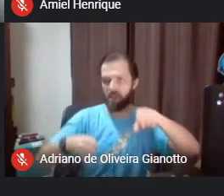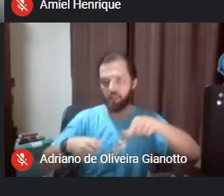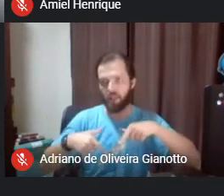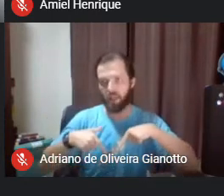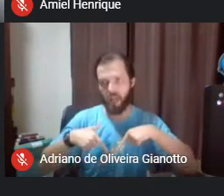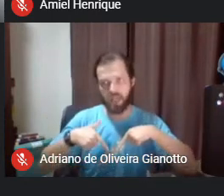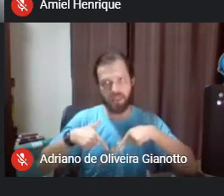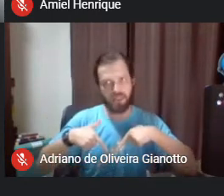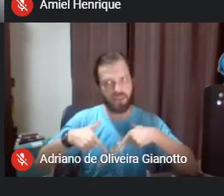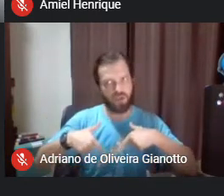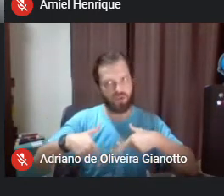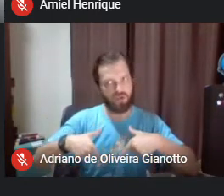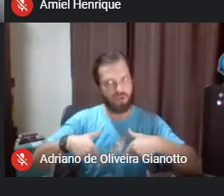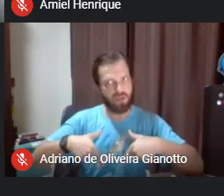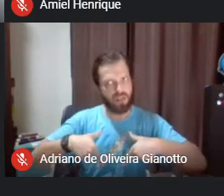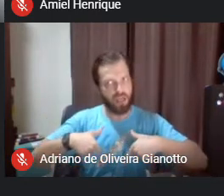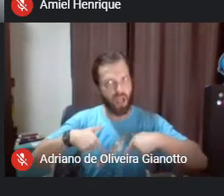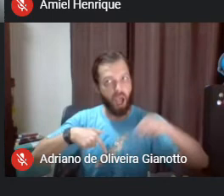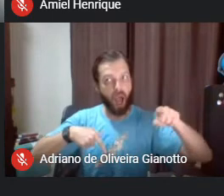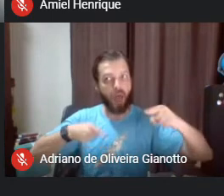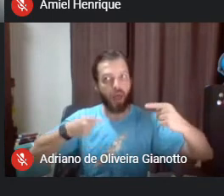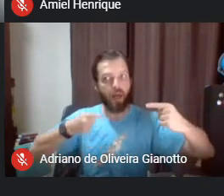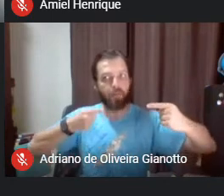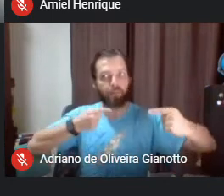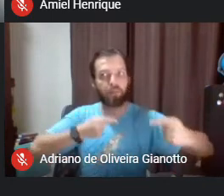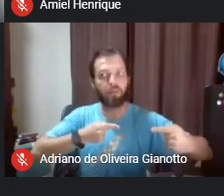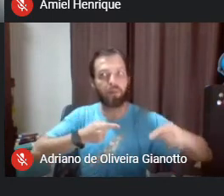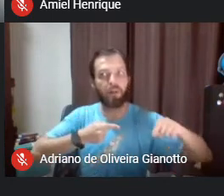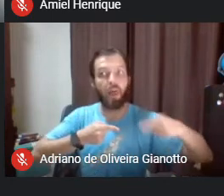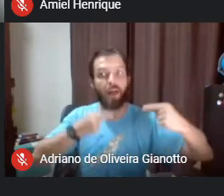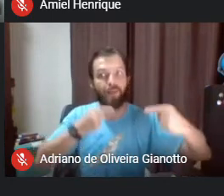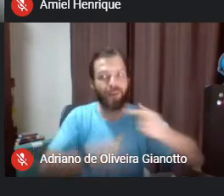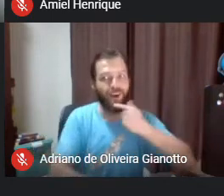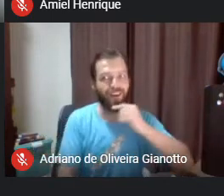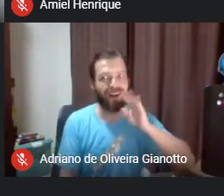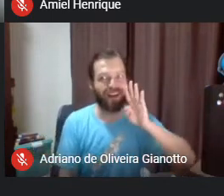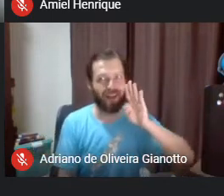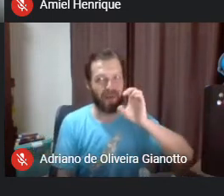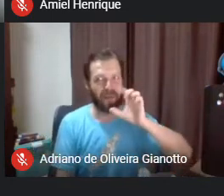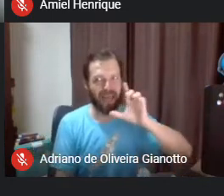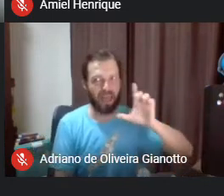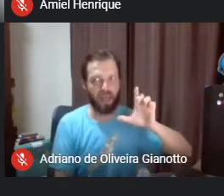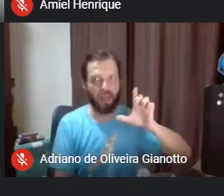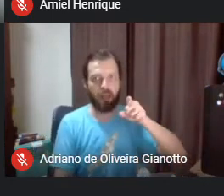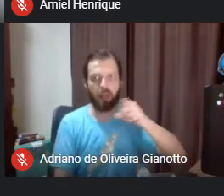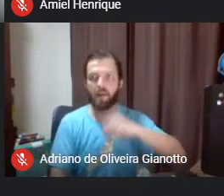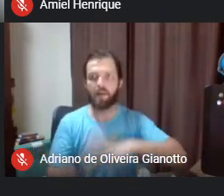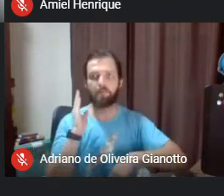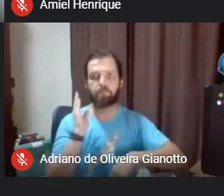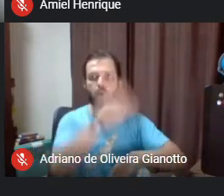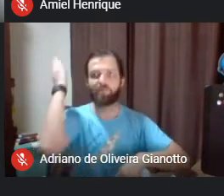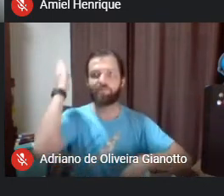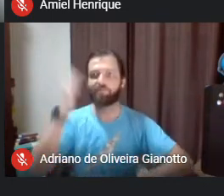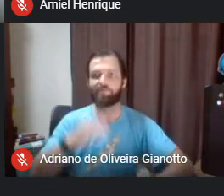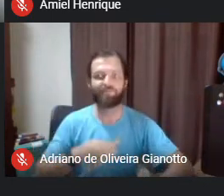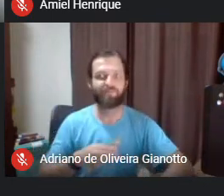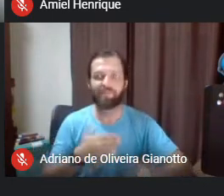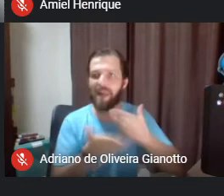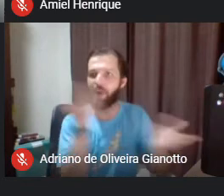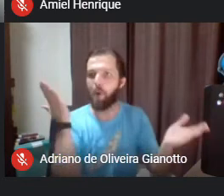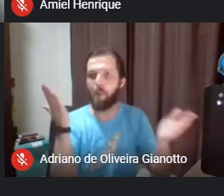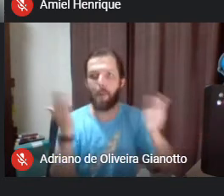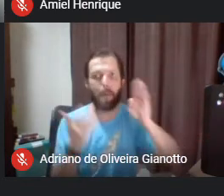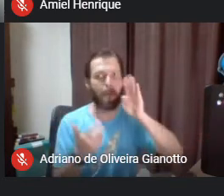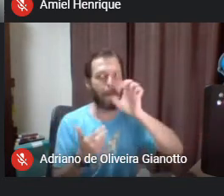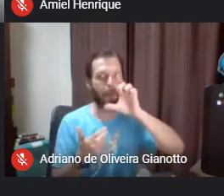Aí, lembra de Stockel? Stockel foi uma pessoa que fez